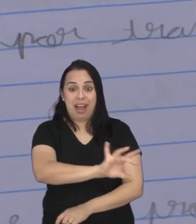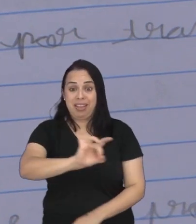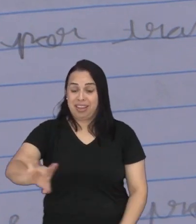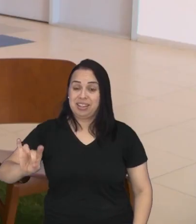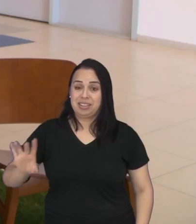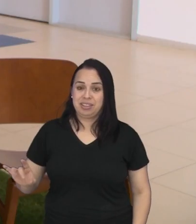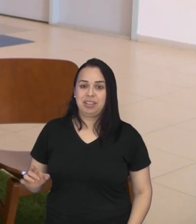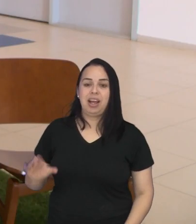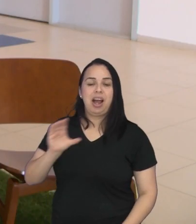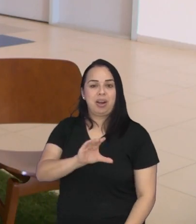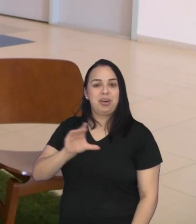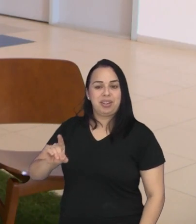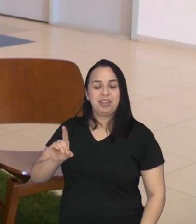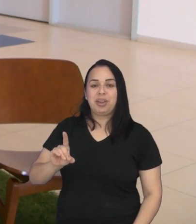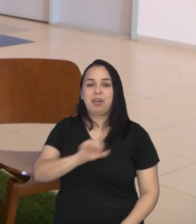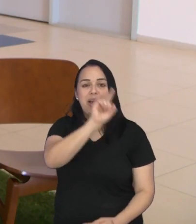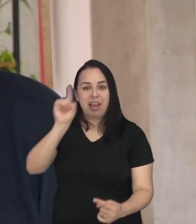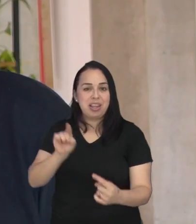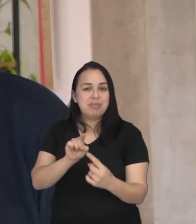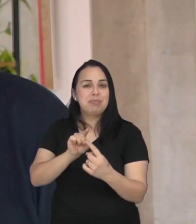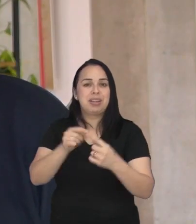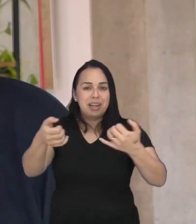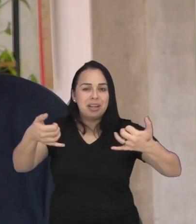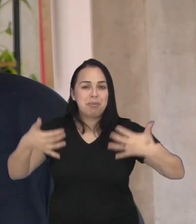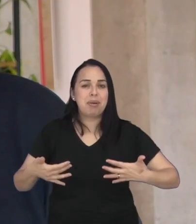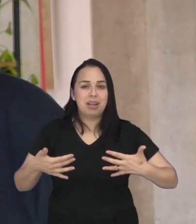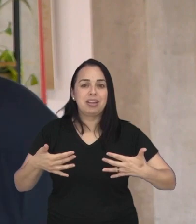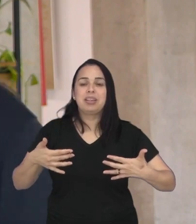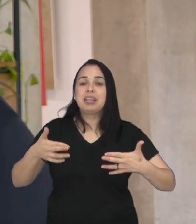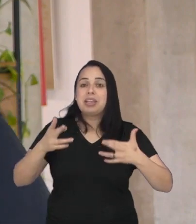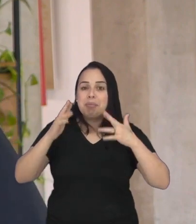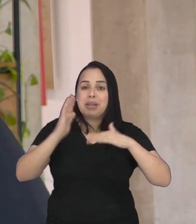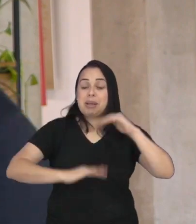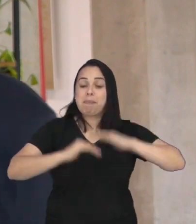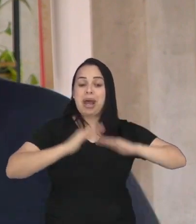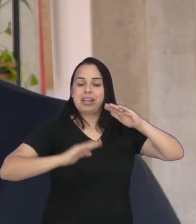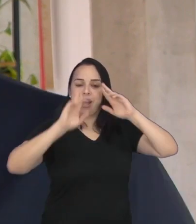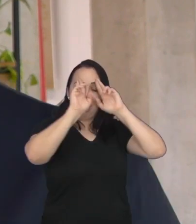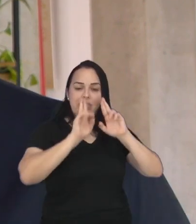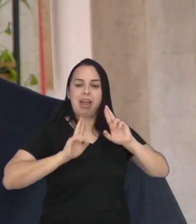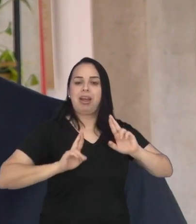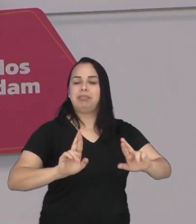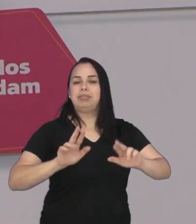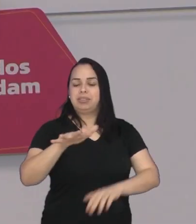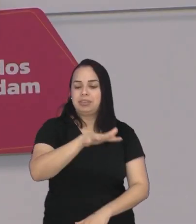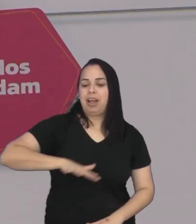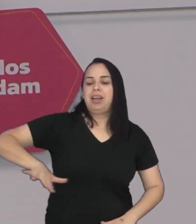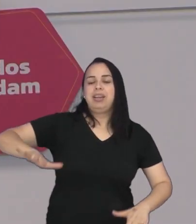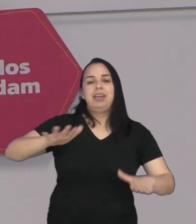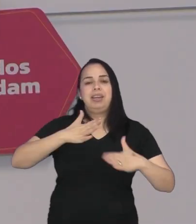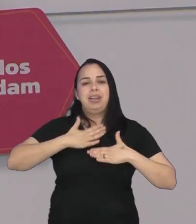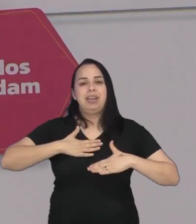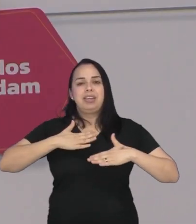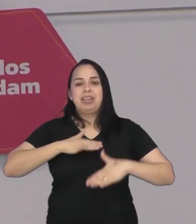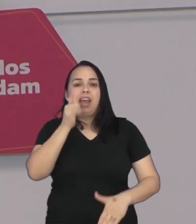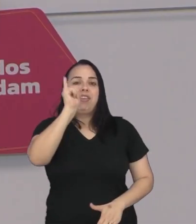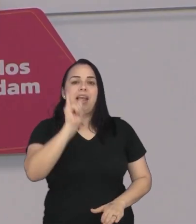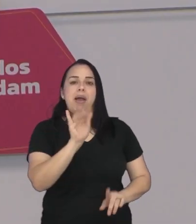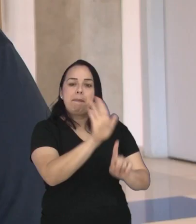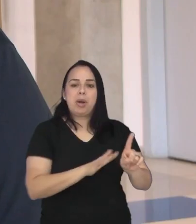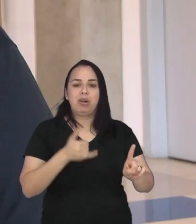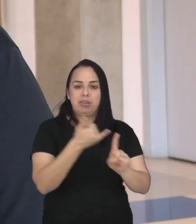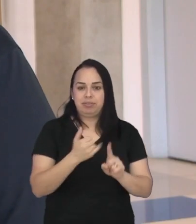a nossa fauna, a nossa flora. Por isso, a criação do PEV foi um grande benefício para a nossa cidade, porque além